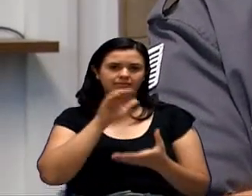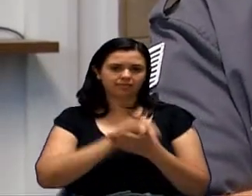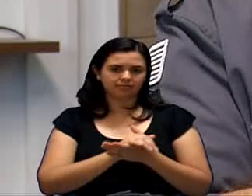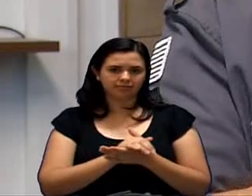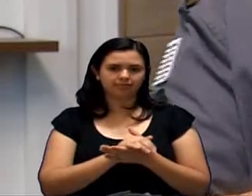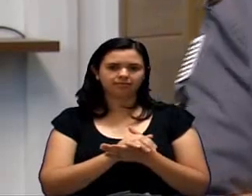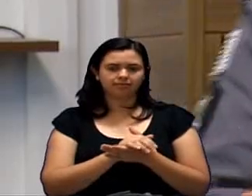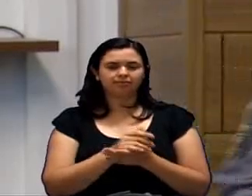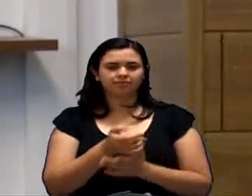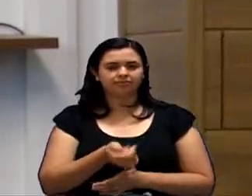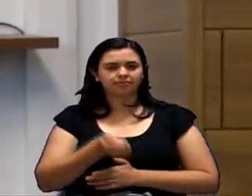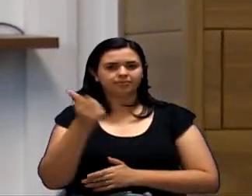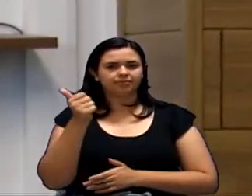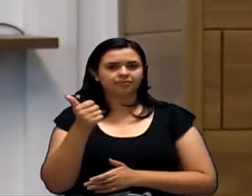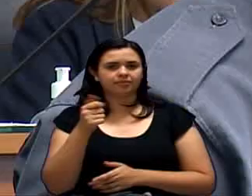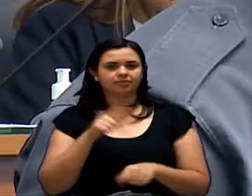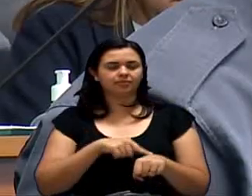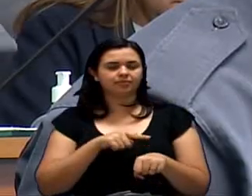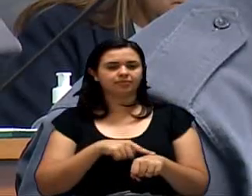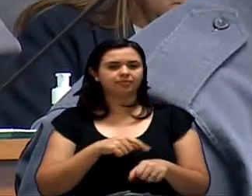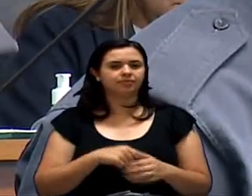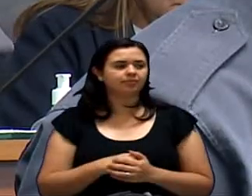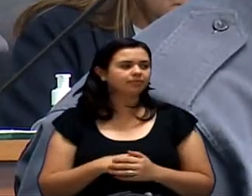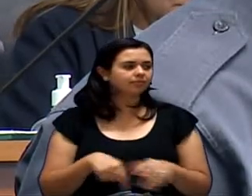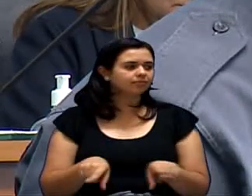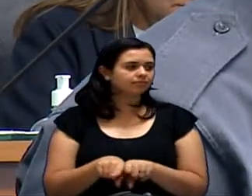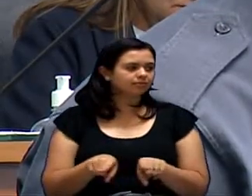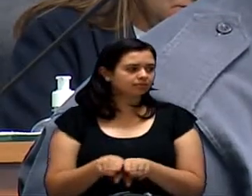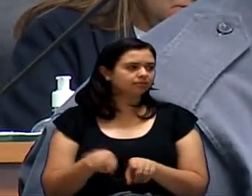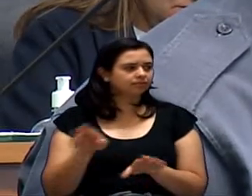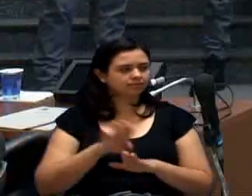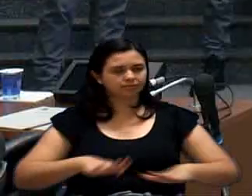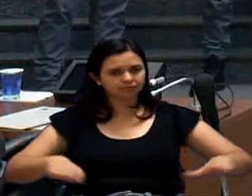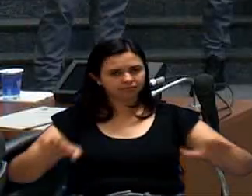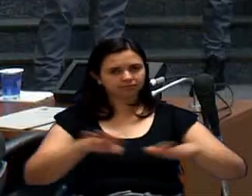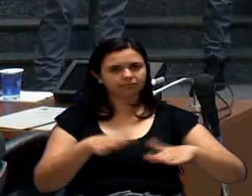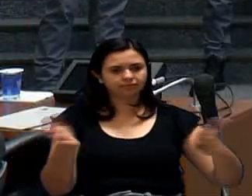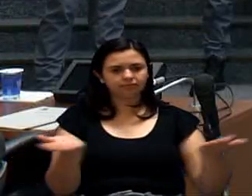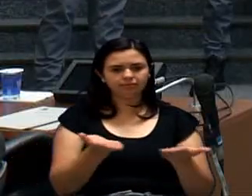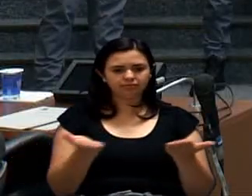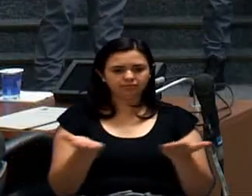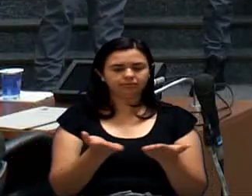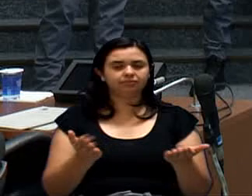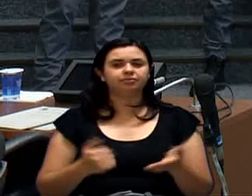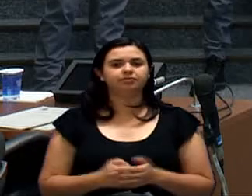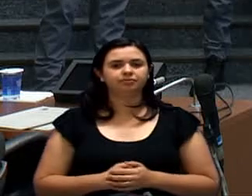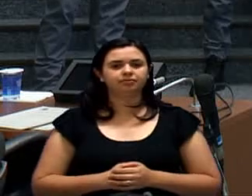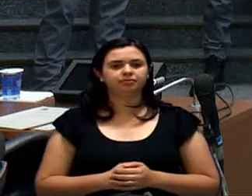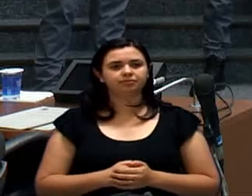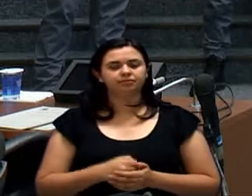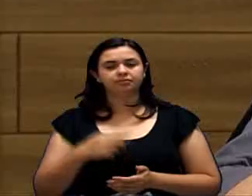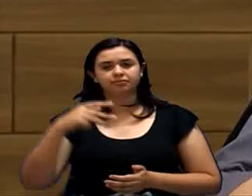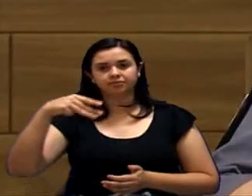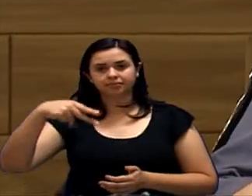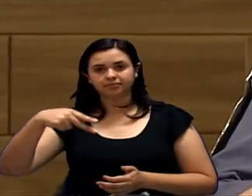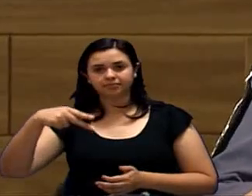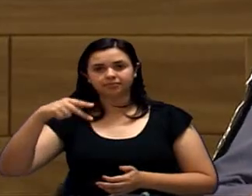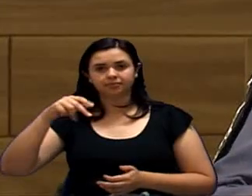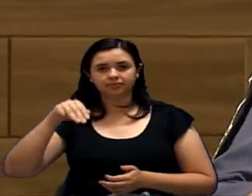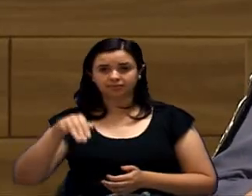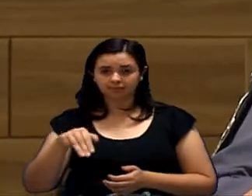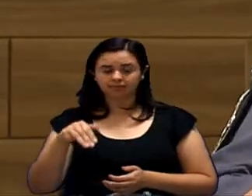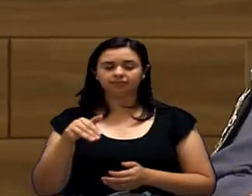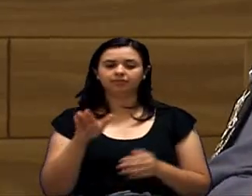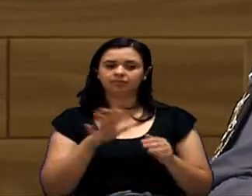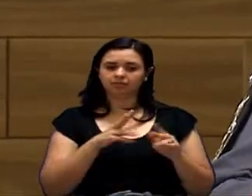Pontes? E agradeço o reconhecimento dos senhores, né? Como foi falado aqui, a Polícia Militar atua em diversas áreas. Então, nós